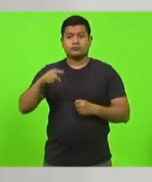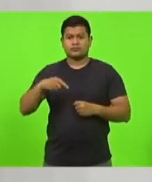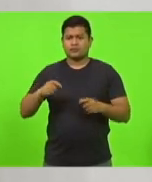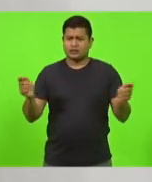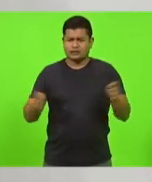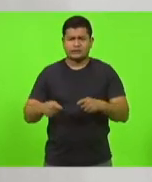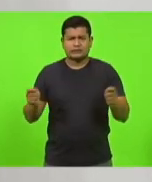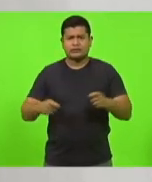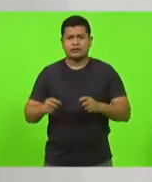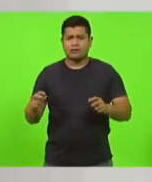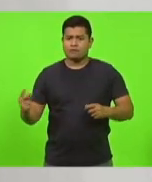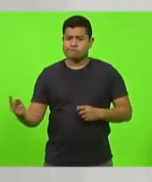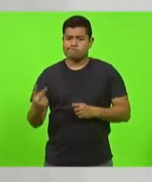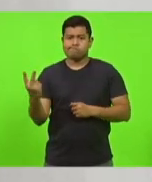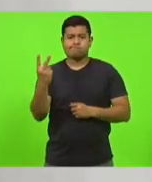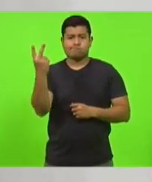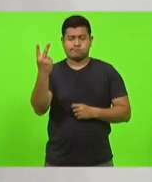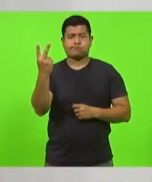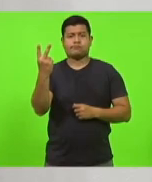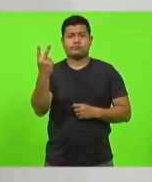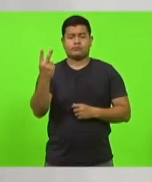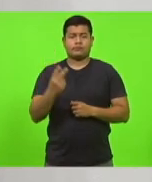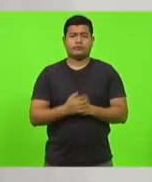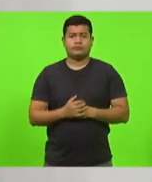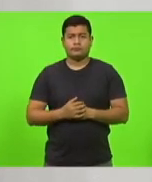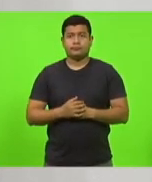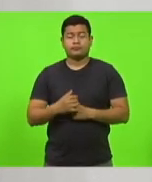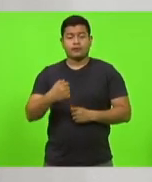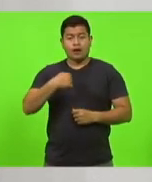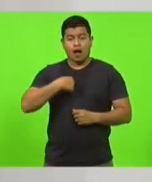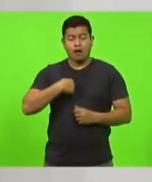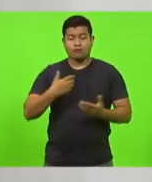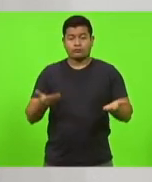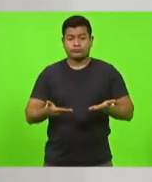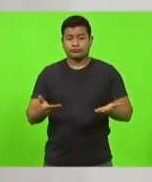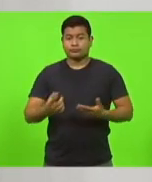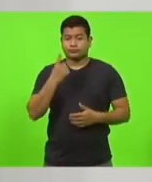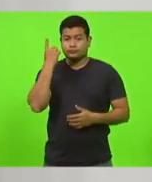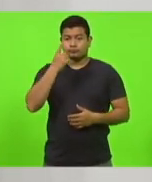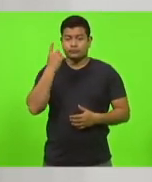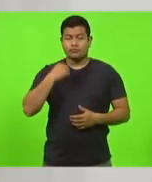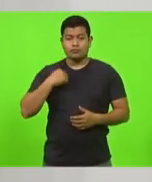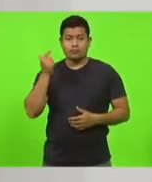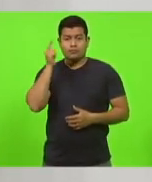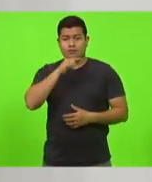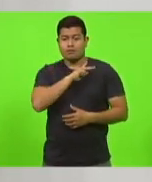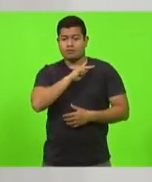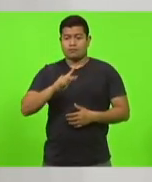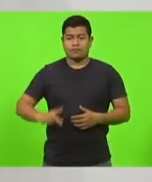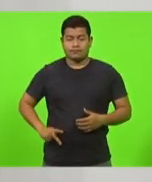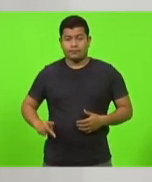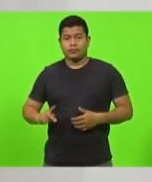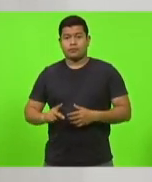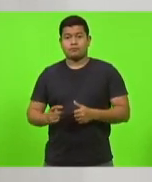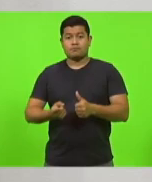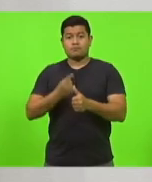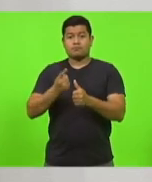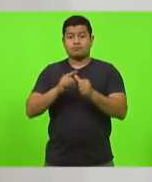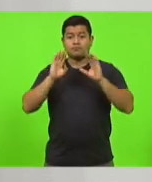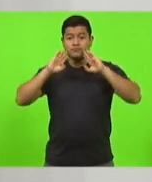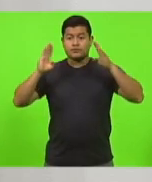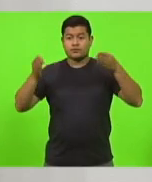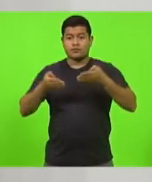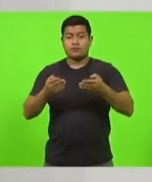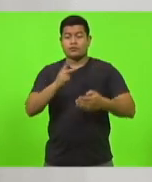uma valorização. Eu, como deputada, presidi o primeiro encontro nacional dos